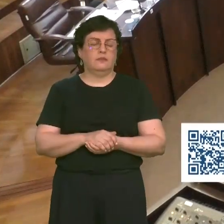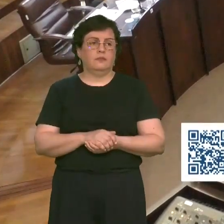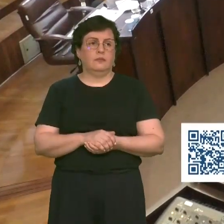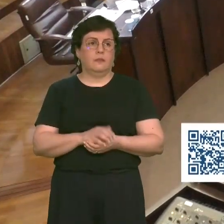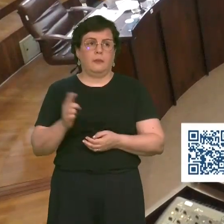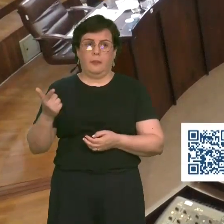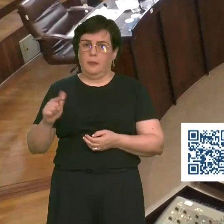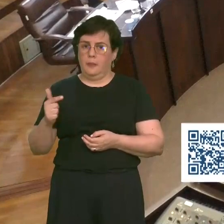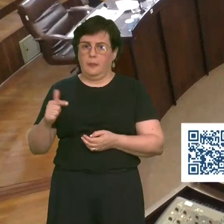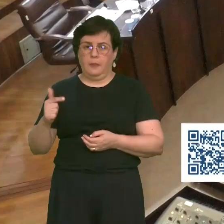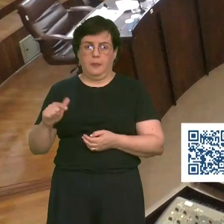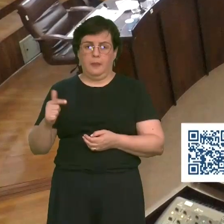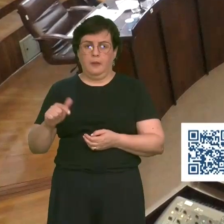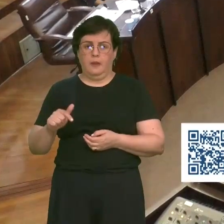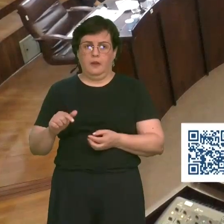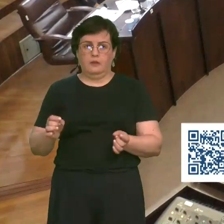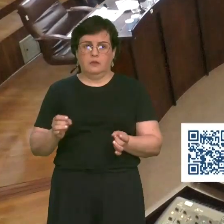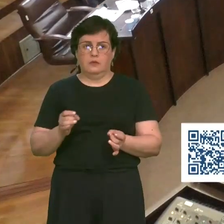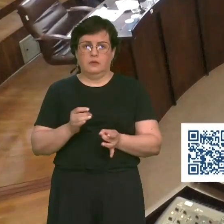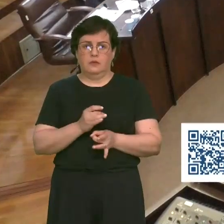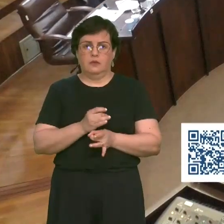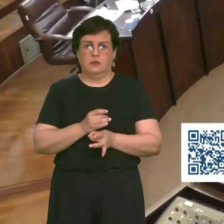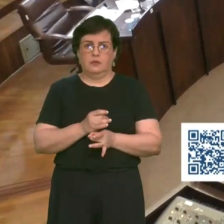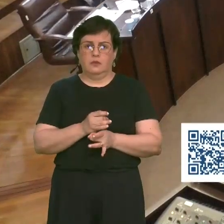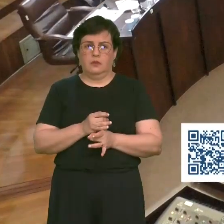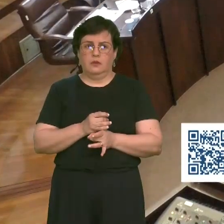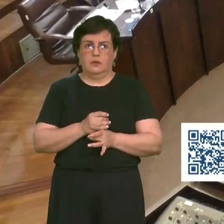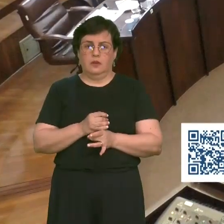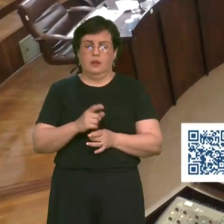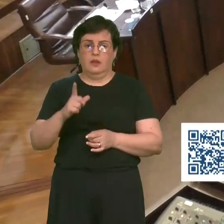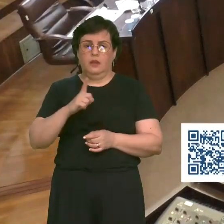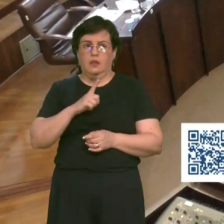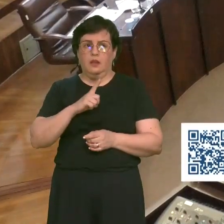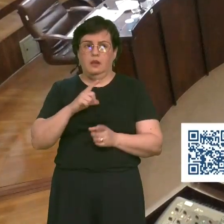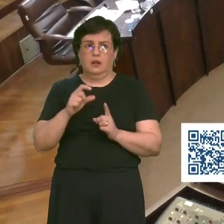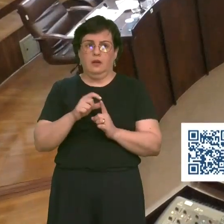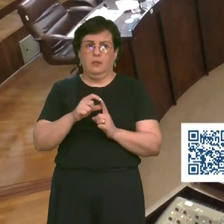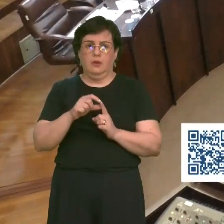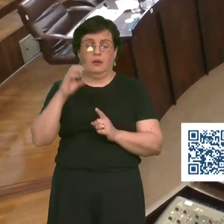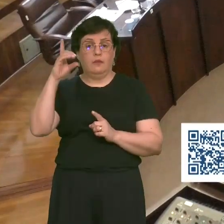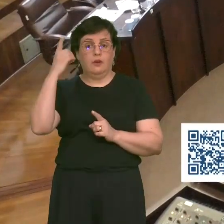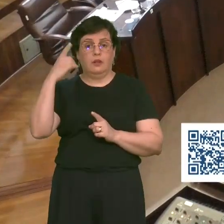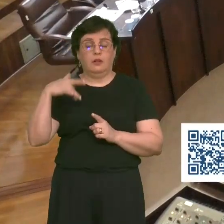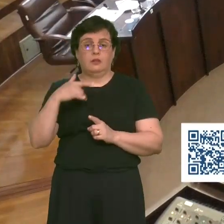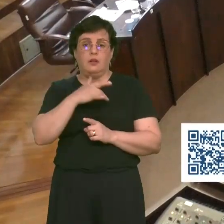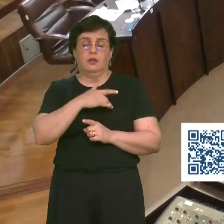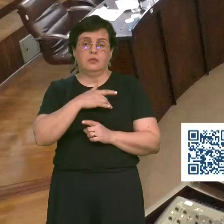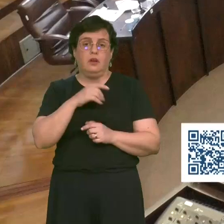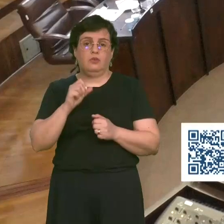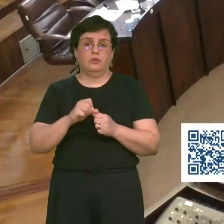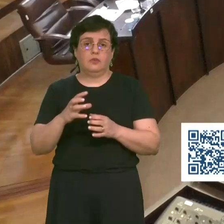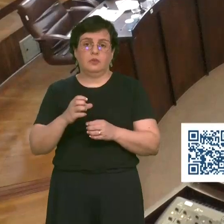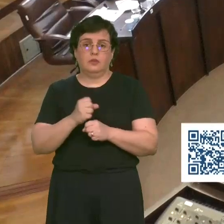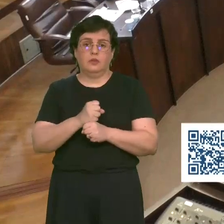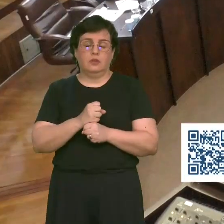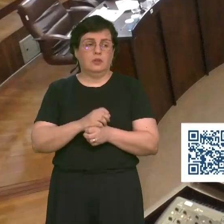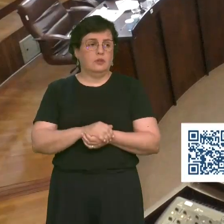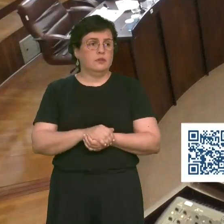não havendo vereadores escritos para o debate eu concelho da palavra Vereador Danilo da Saúde